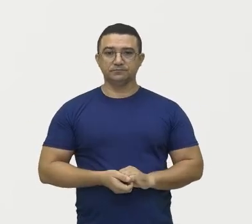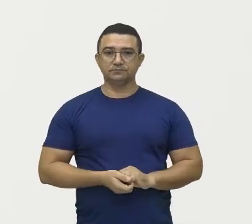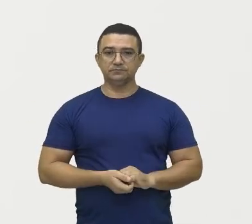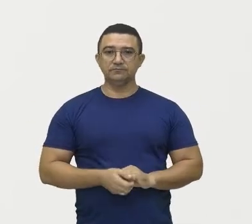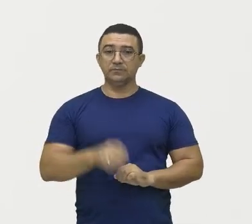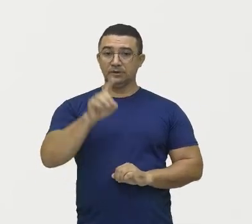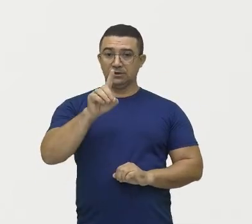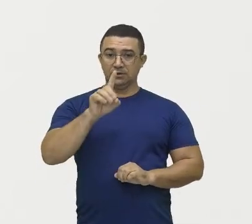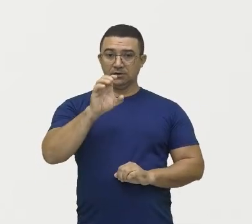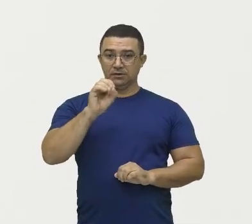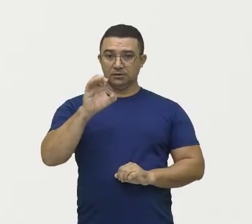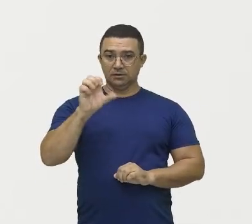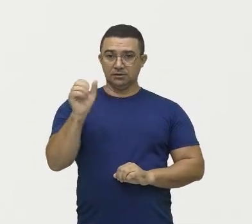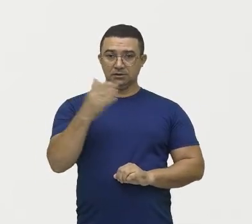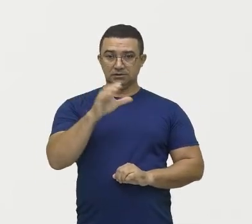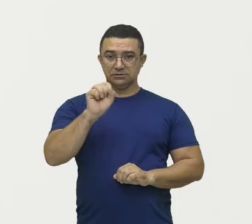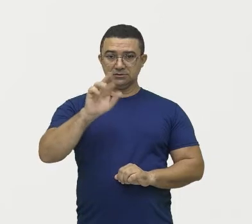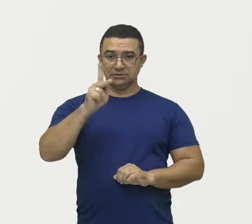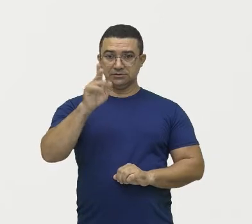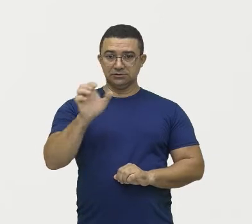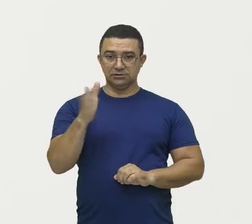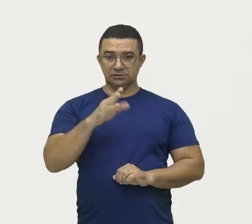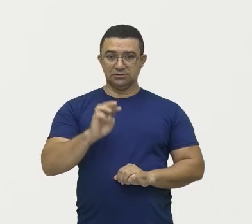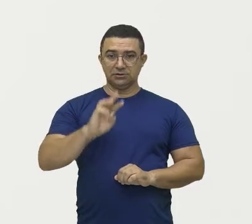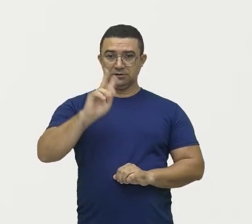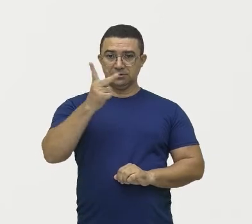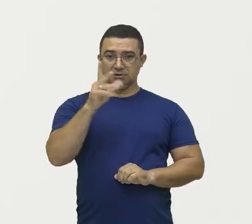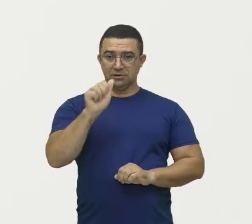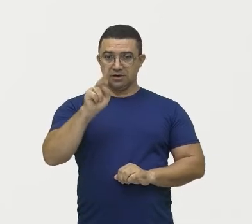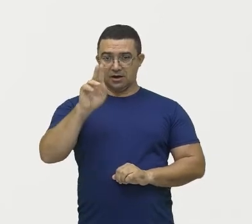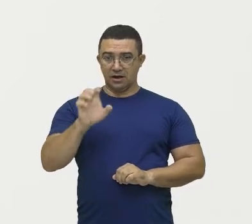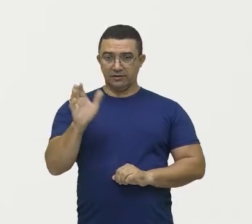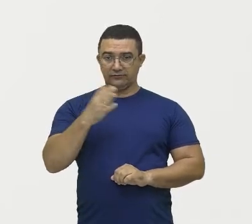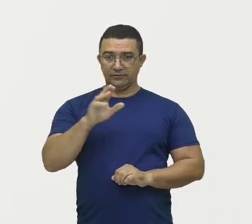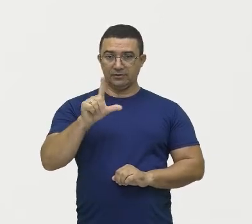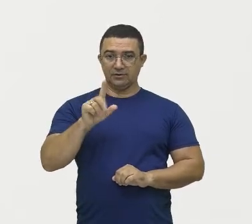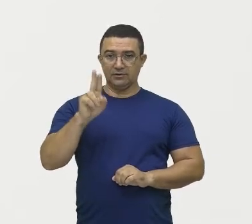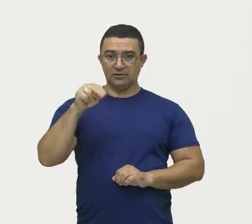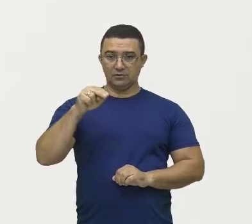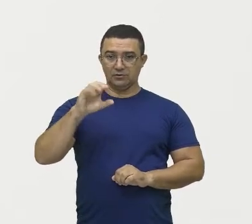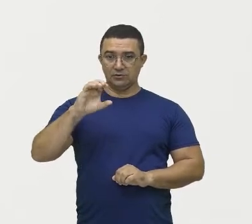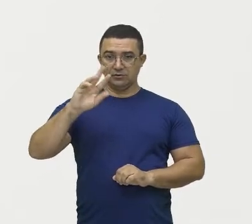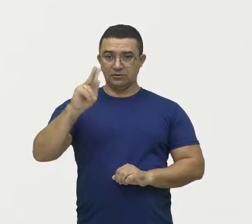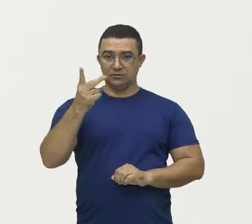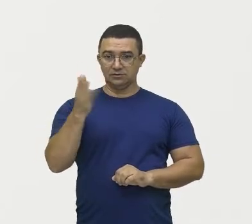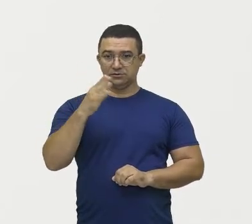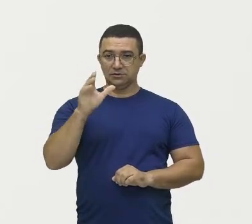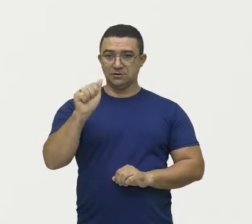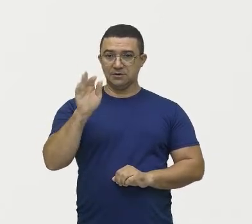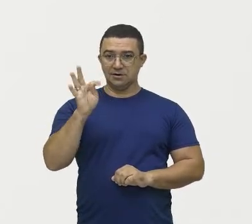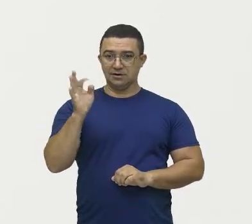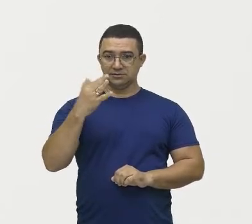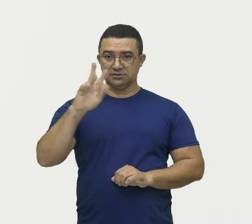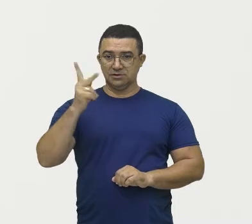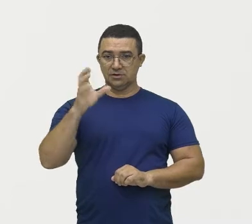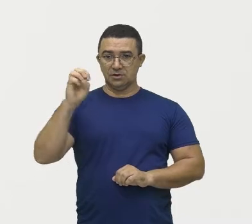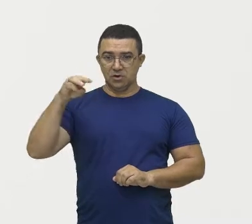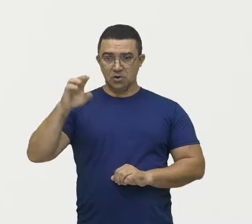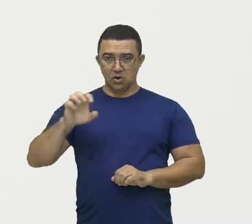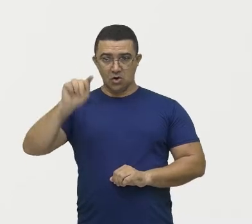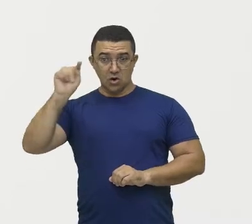candidato, né? Nós temos então a estrutura does, o she, terceira pessoa do singular, o que caracteriza aí a utilização do does,